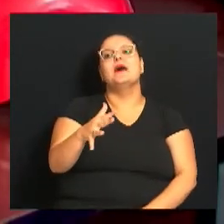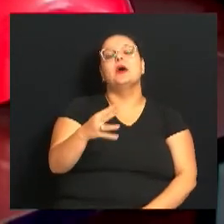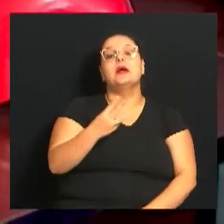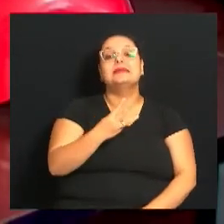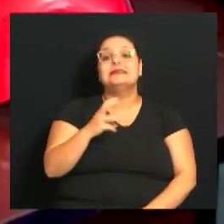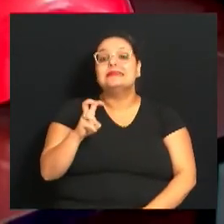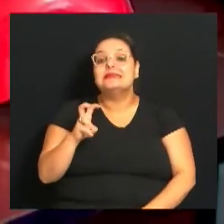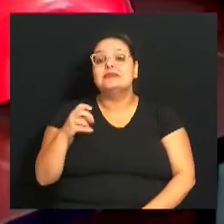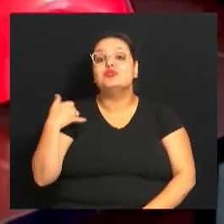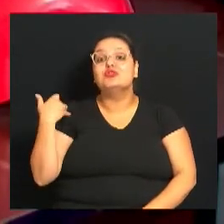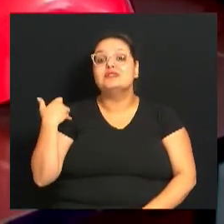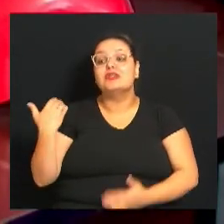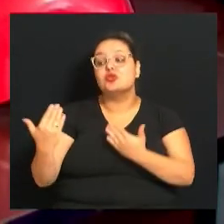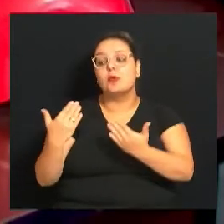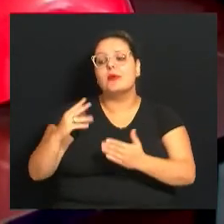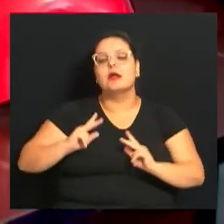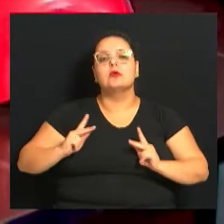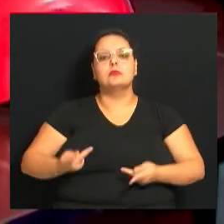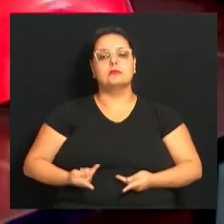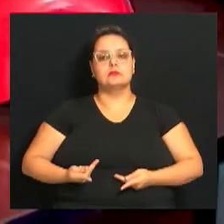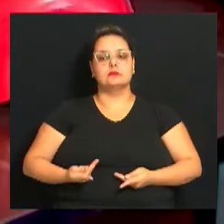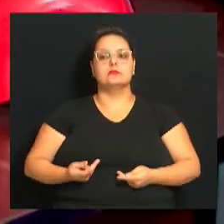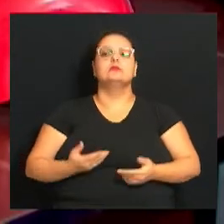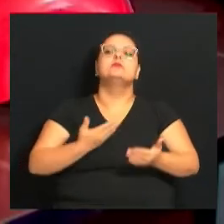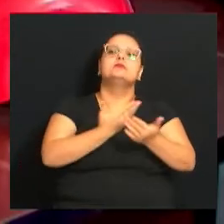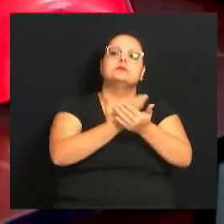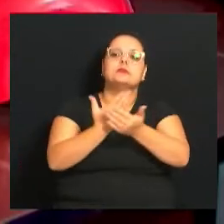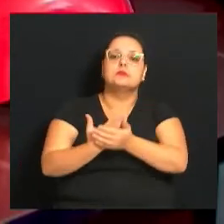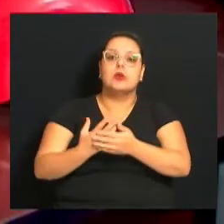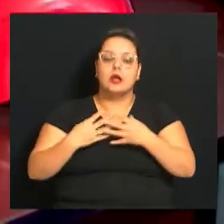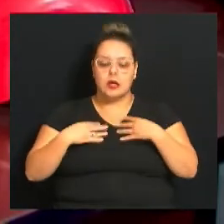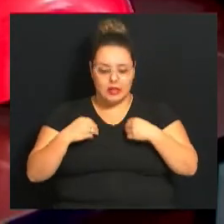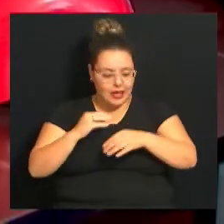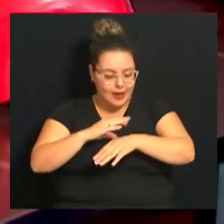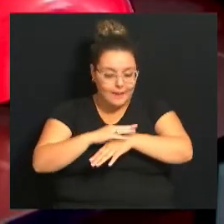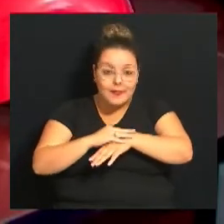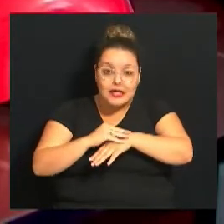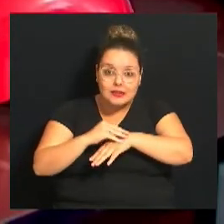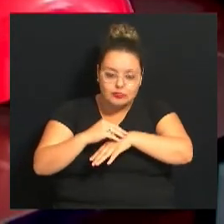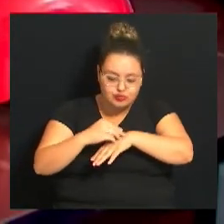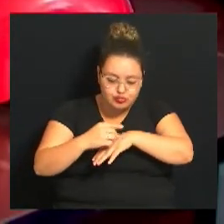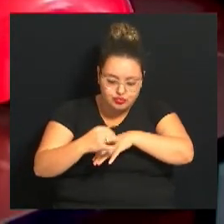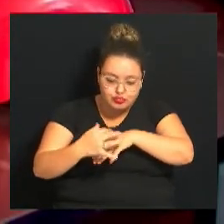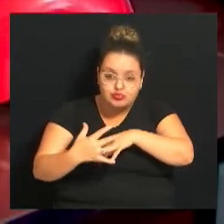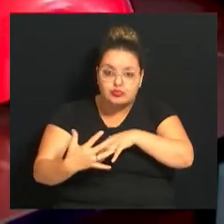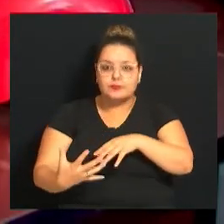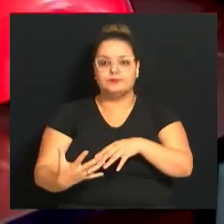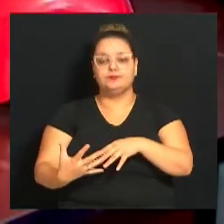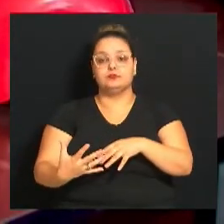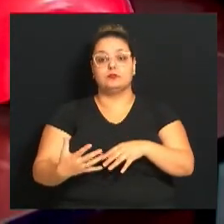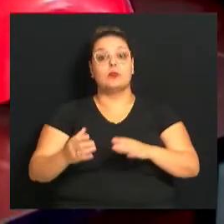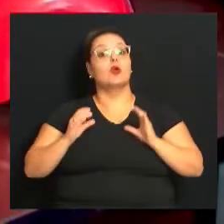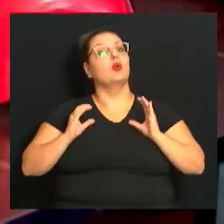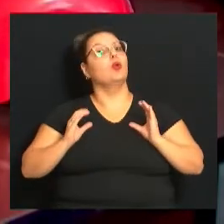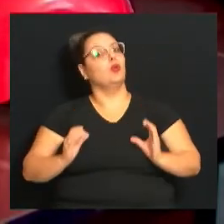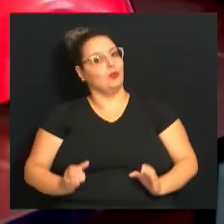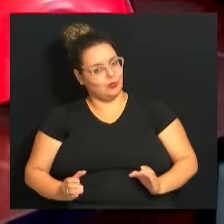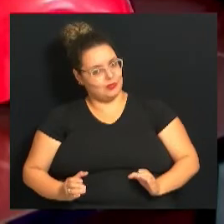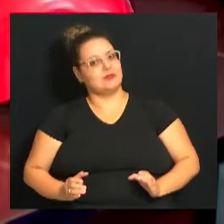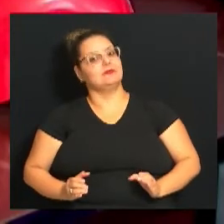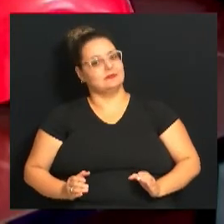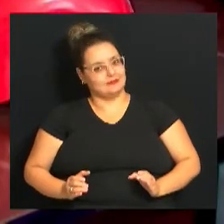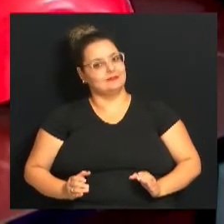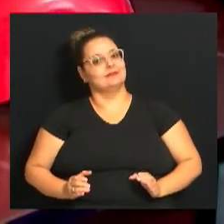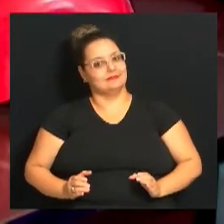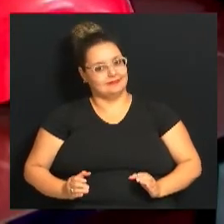anos. E como que é feito isso? Por estudos de decomposição da pele. Entretanto, a idade comportamental de um cachorro